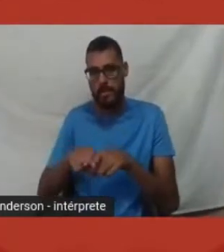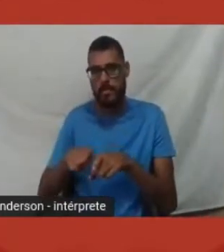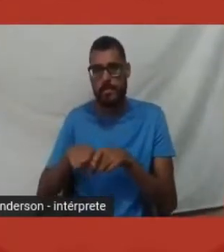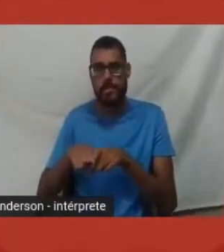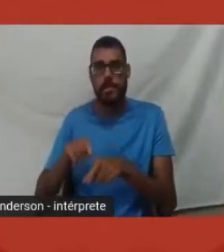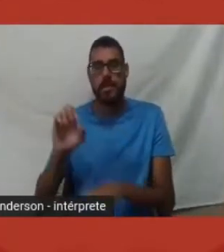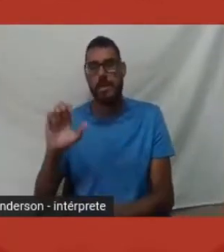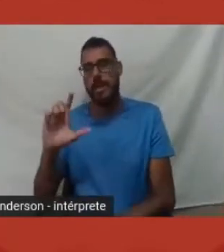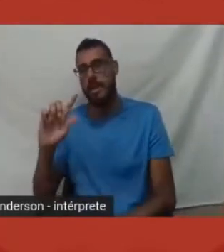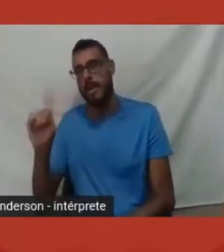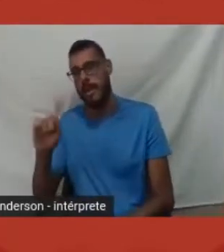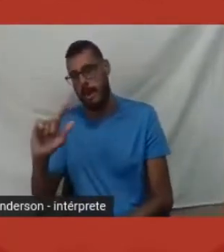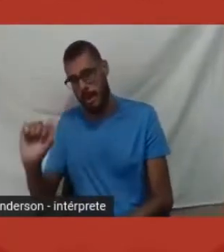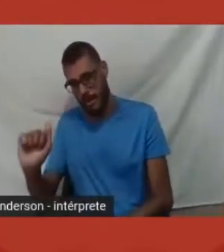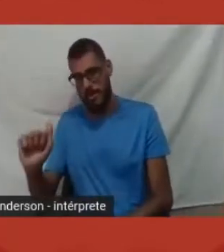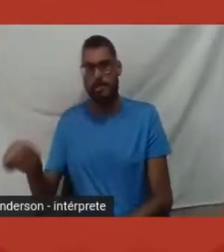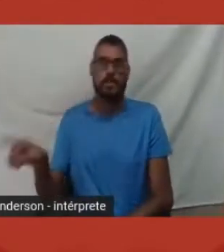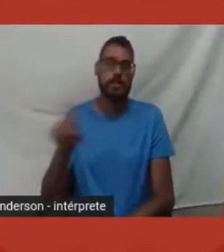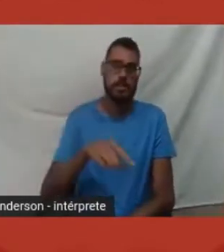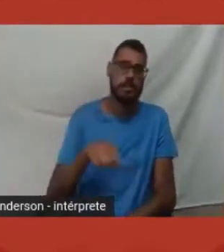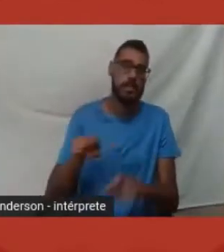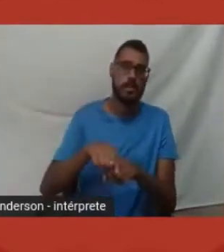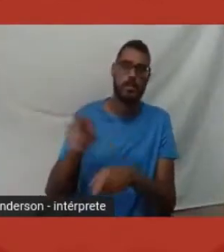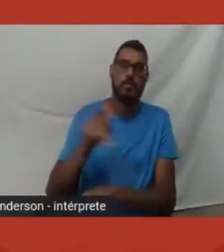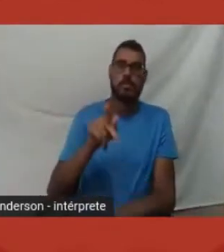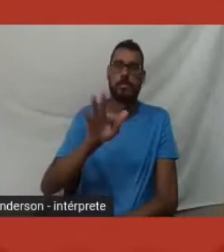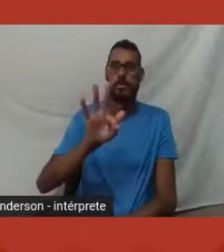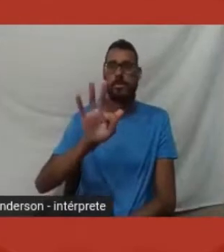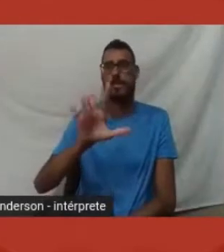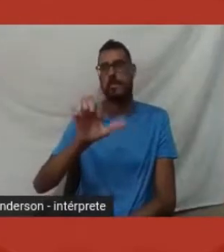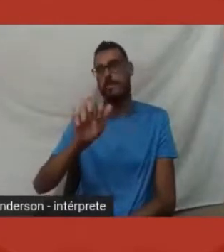o professor Flávio, certo?